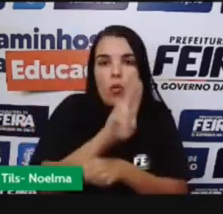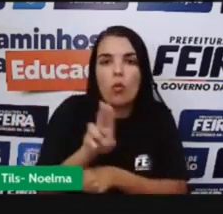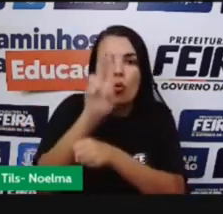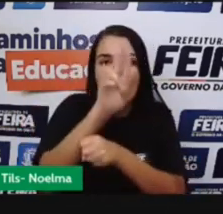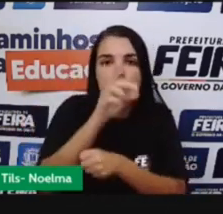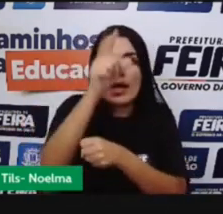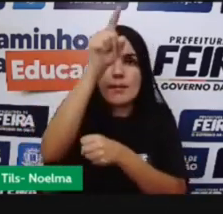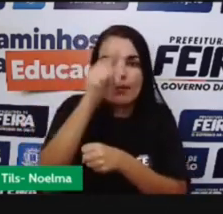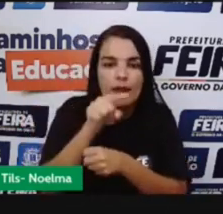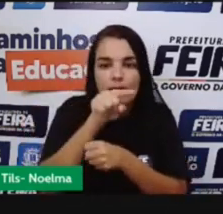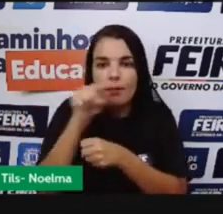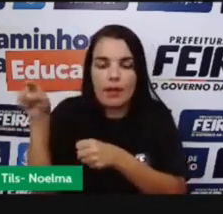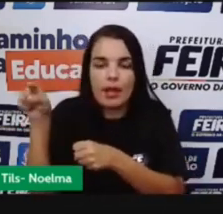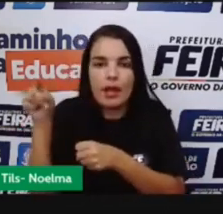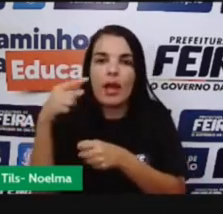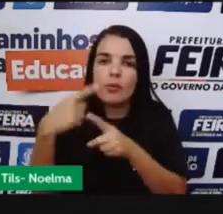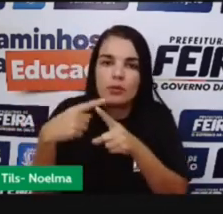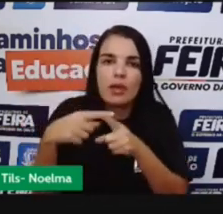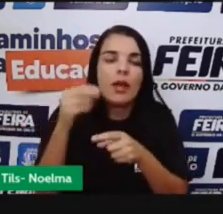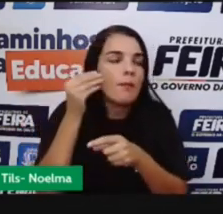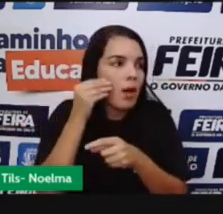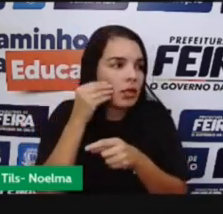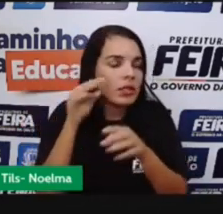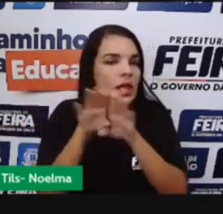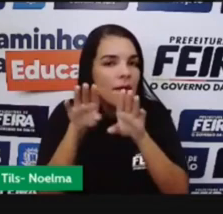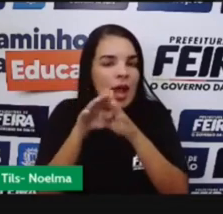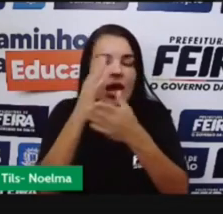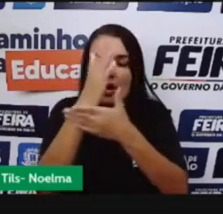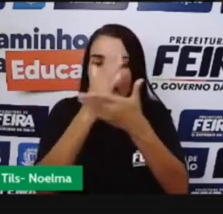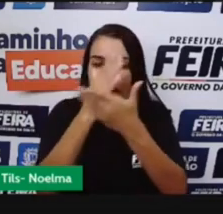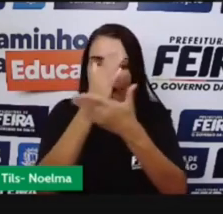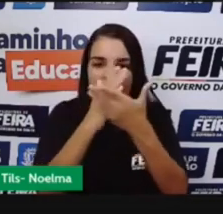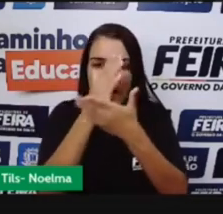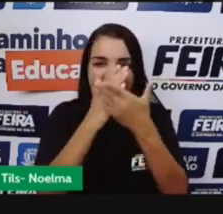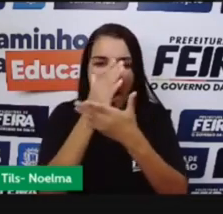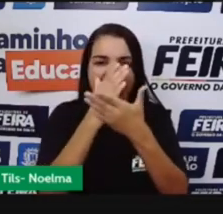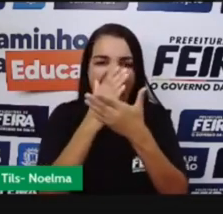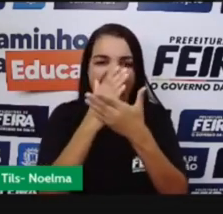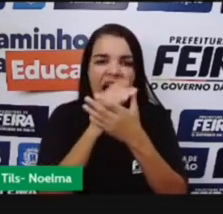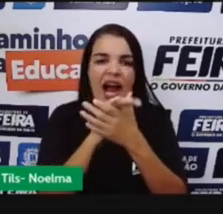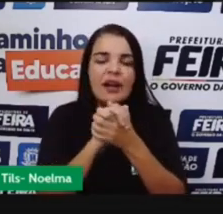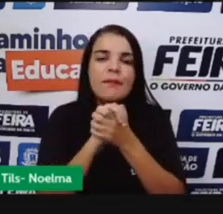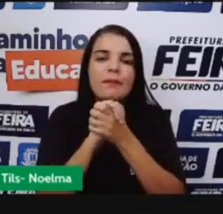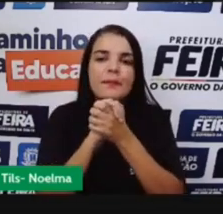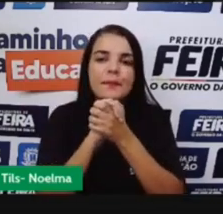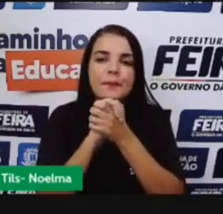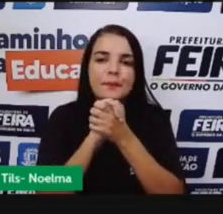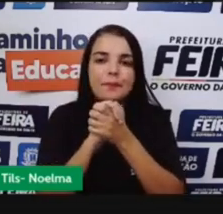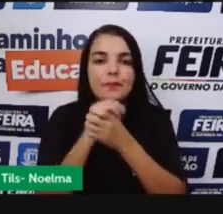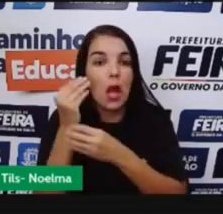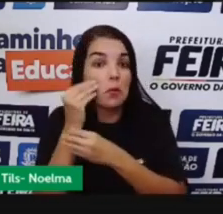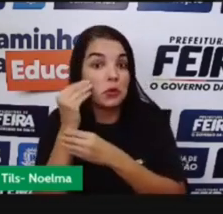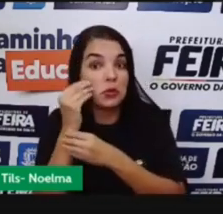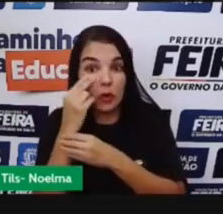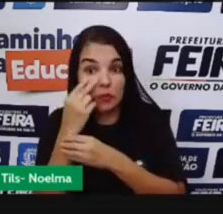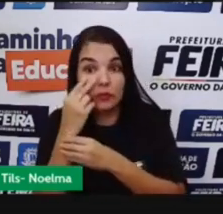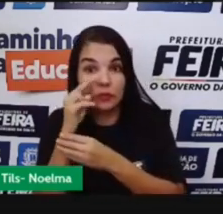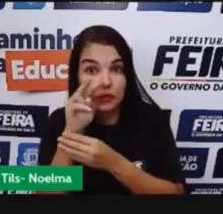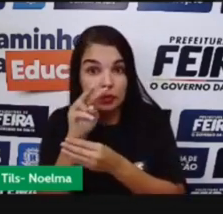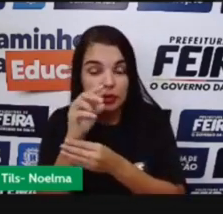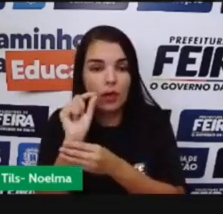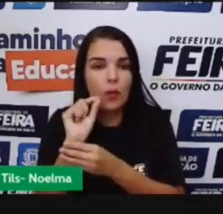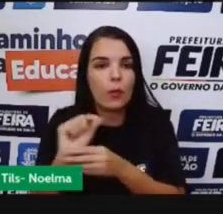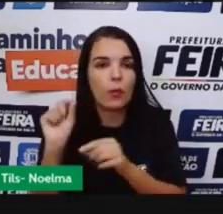aqui que também indica uma divisão. Então, nós temos 14 dividido para 2. Nessa continha de divisão